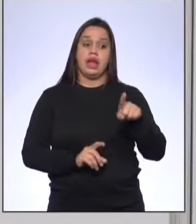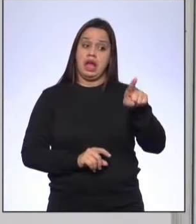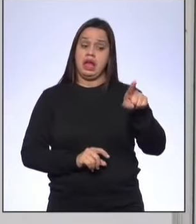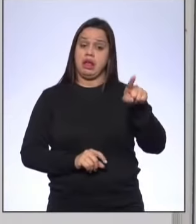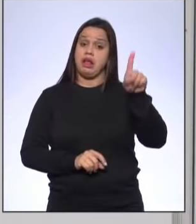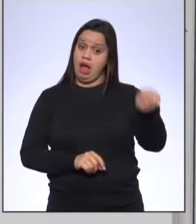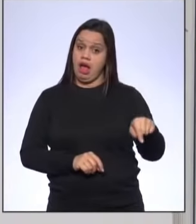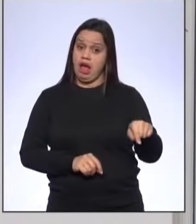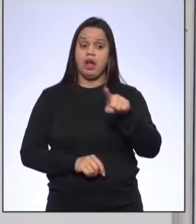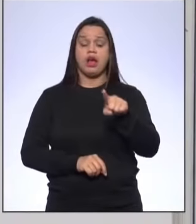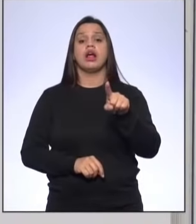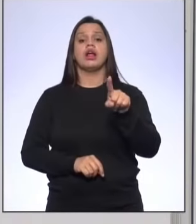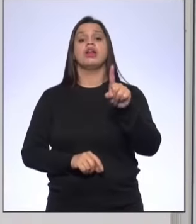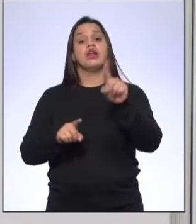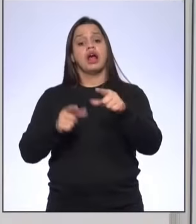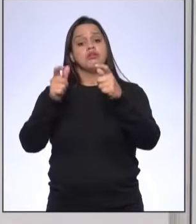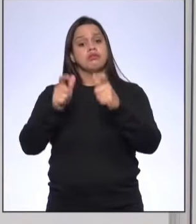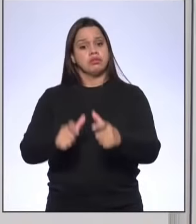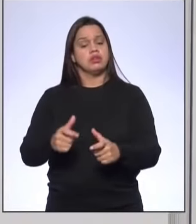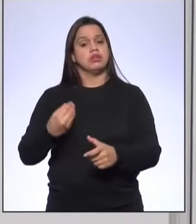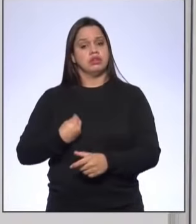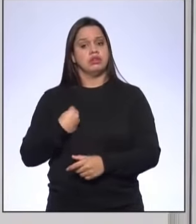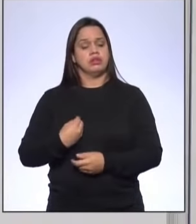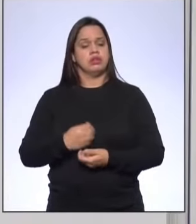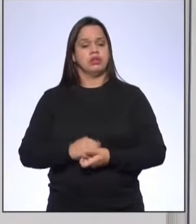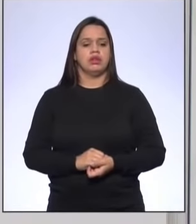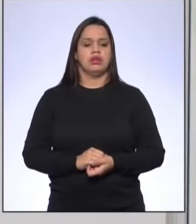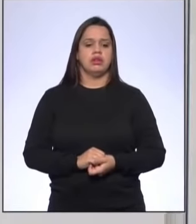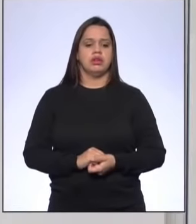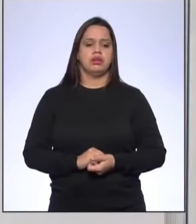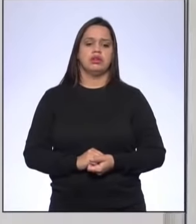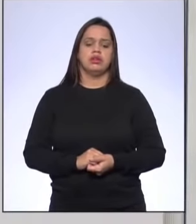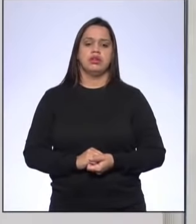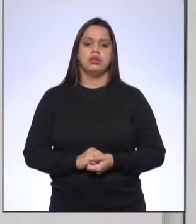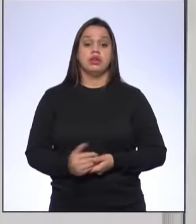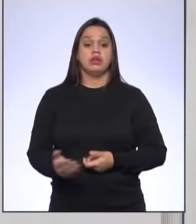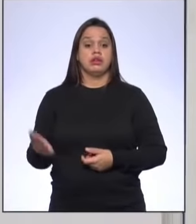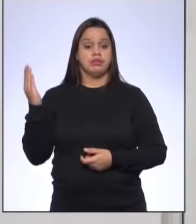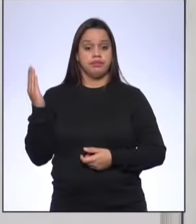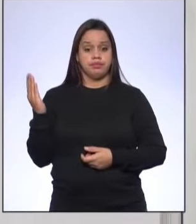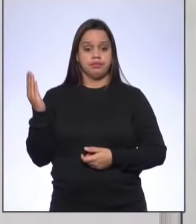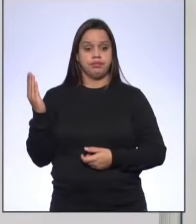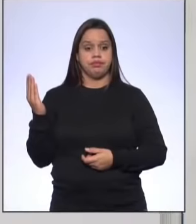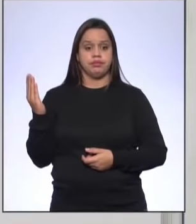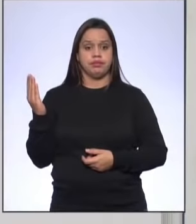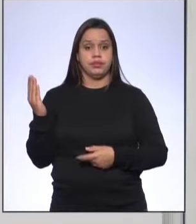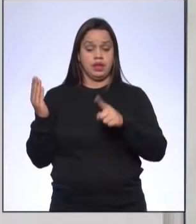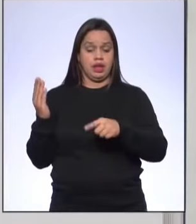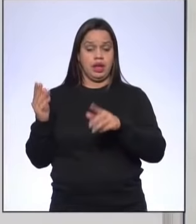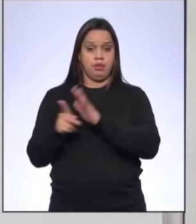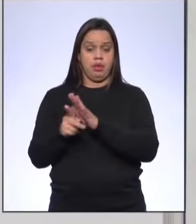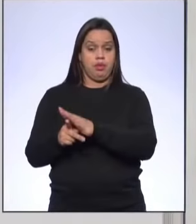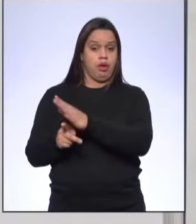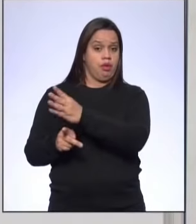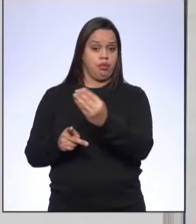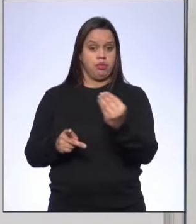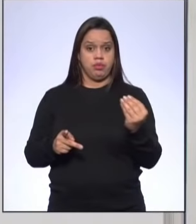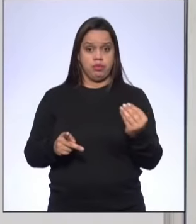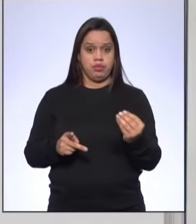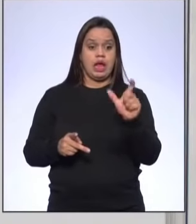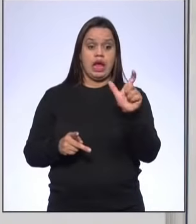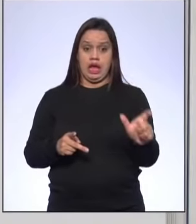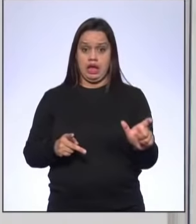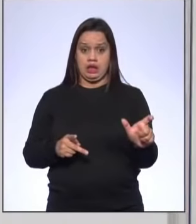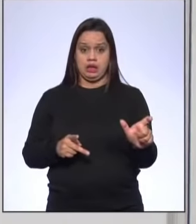com you we e dei que são plurais eu uso o ar eles são ou eles